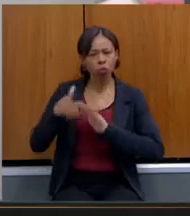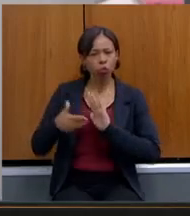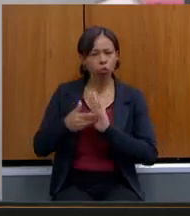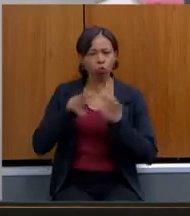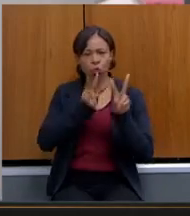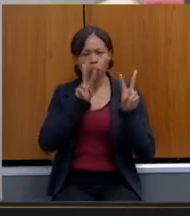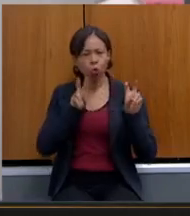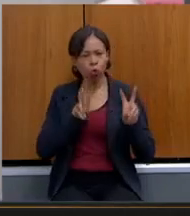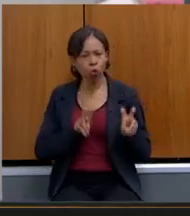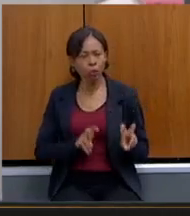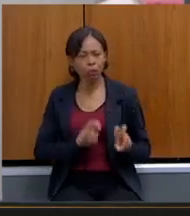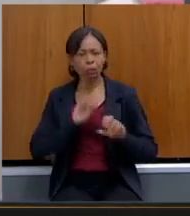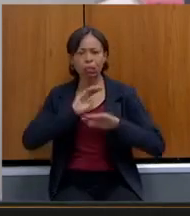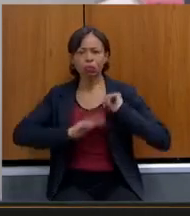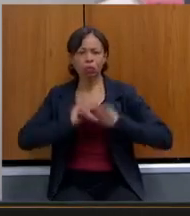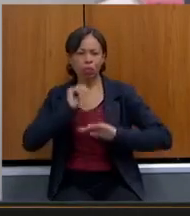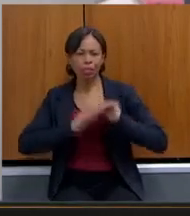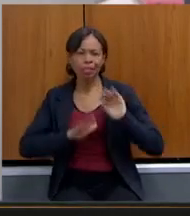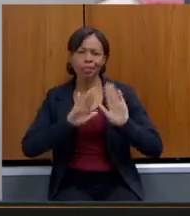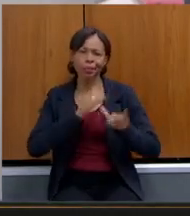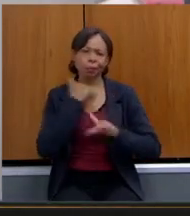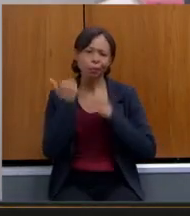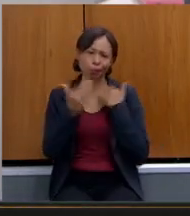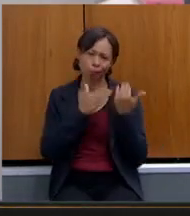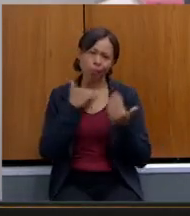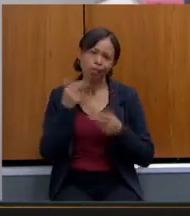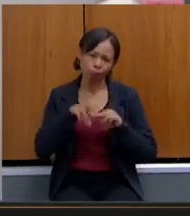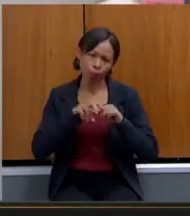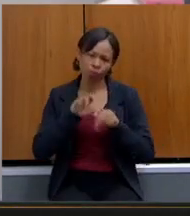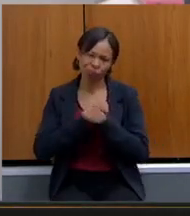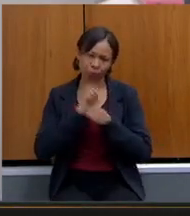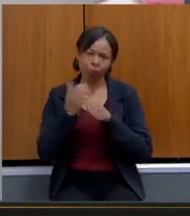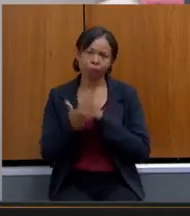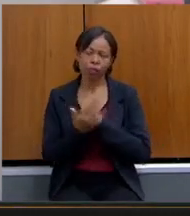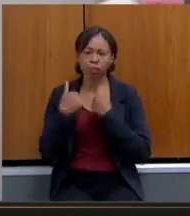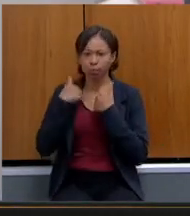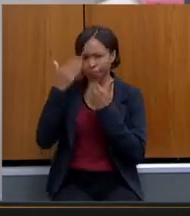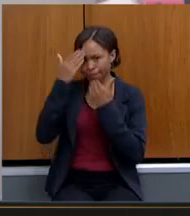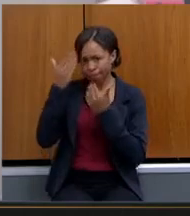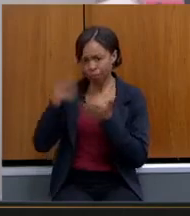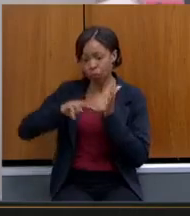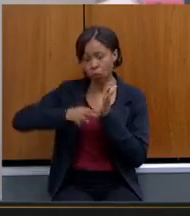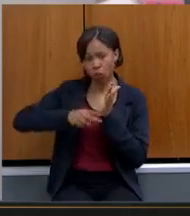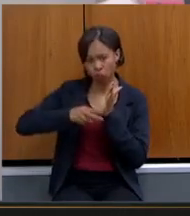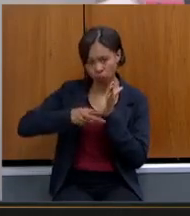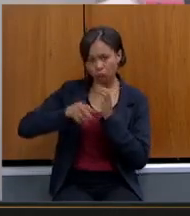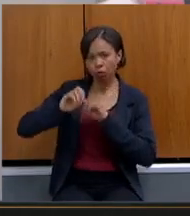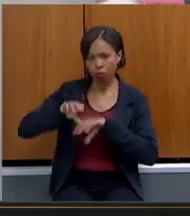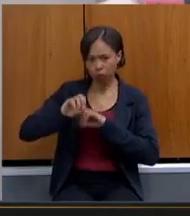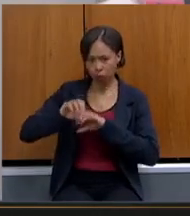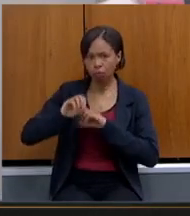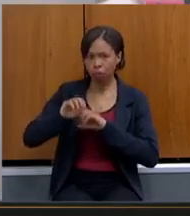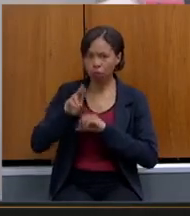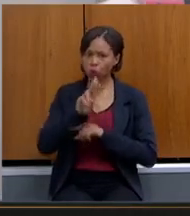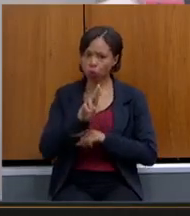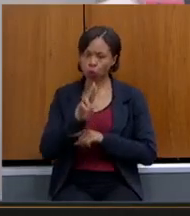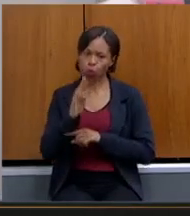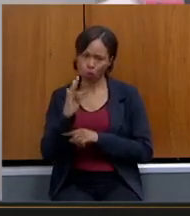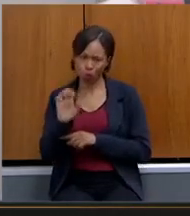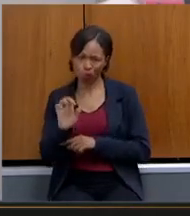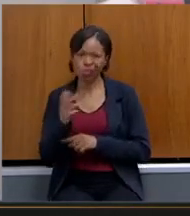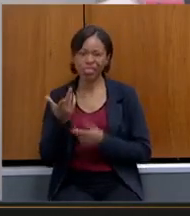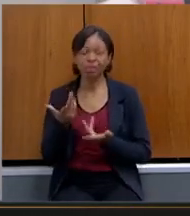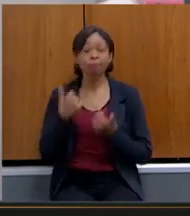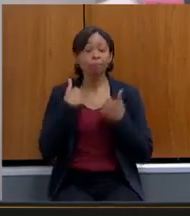profissão mortos porque o vídeo 19 Então minha gratidão a ao sindi-ute que esteve aqui trazendo essa referência